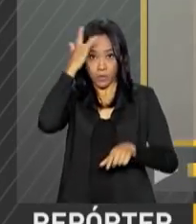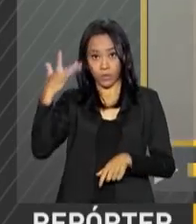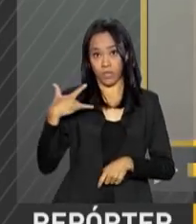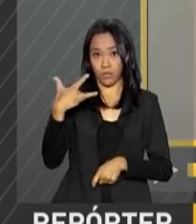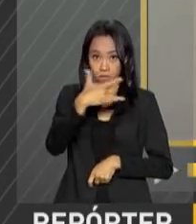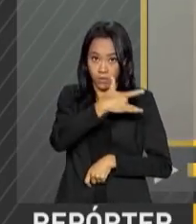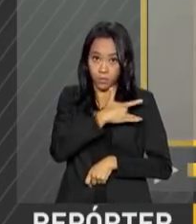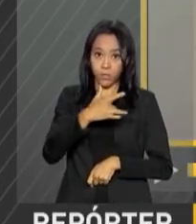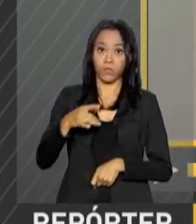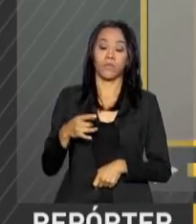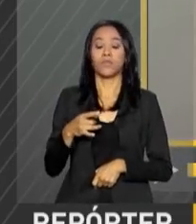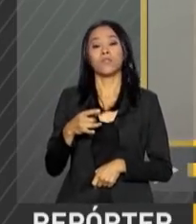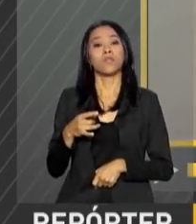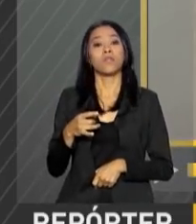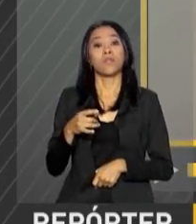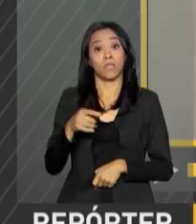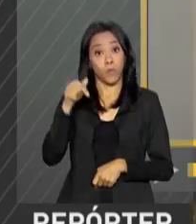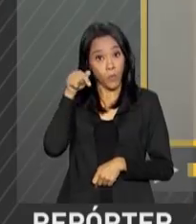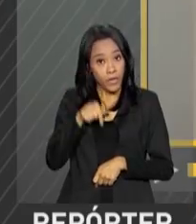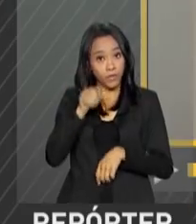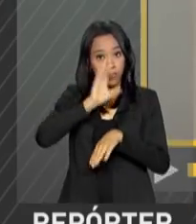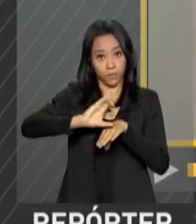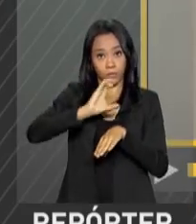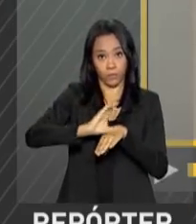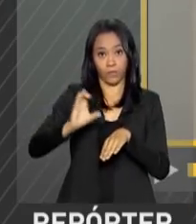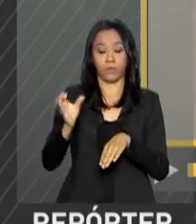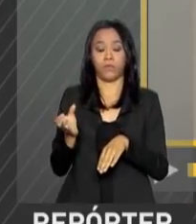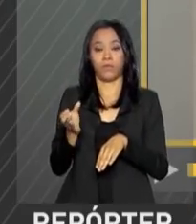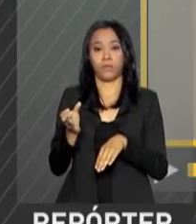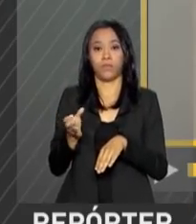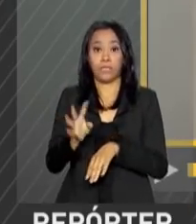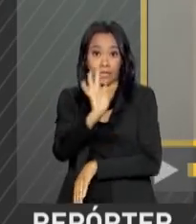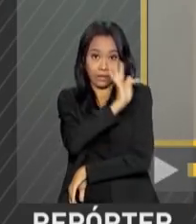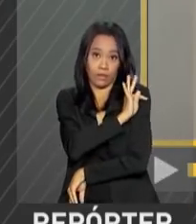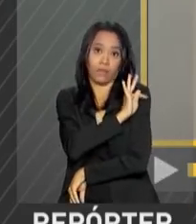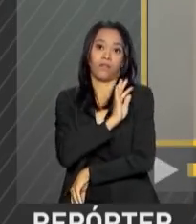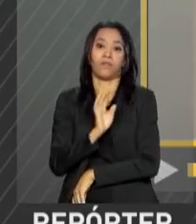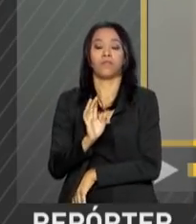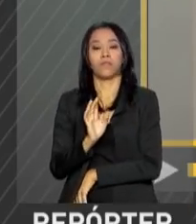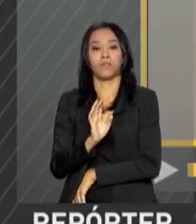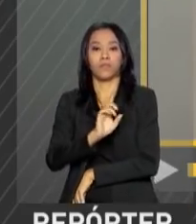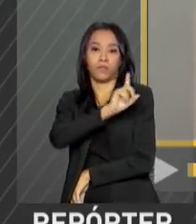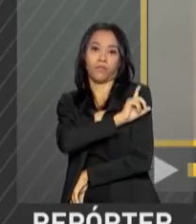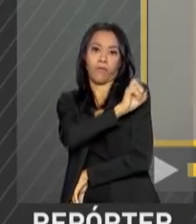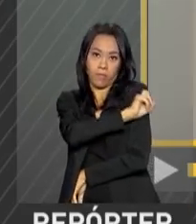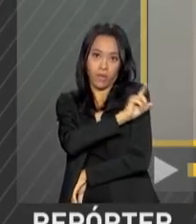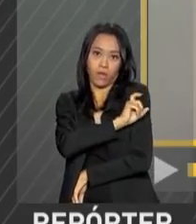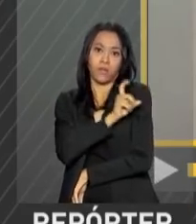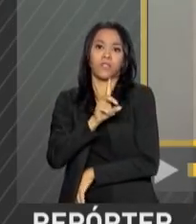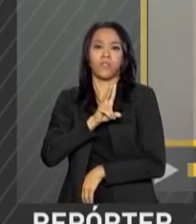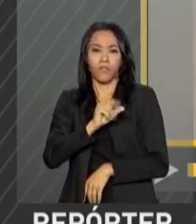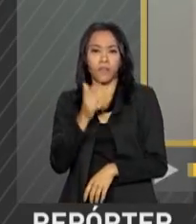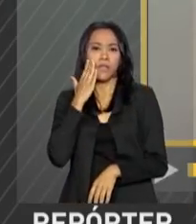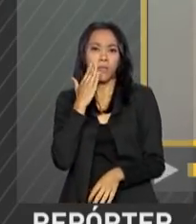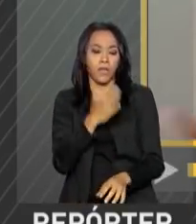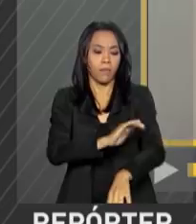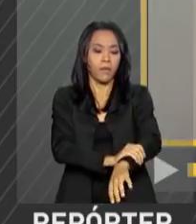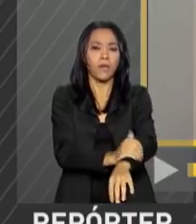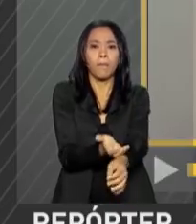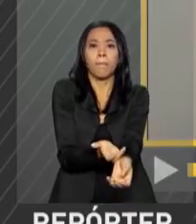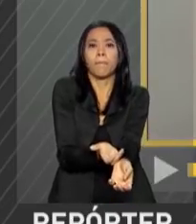de que agora com este curso serão habilitados a antiga oceania tirar pressão